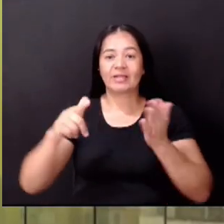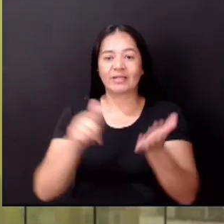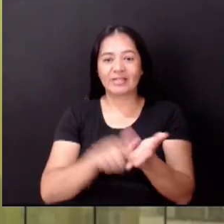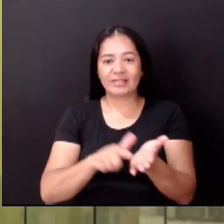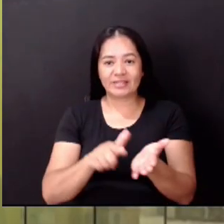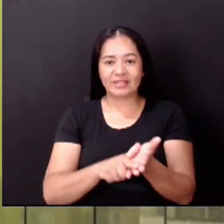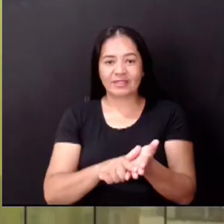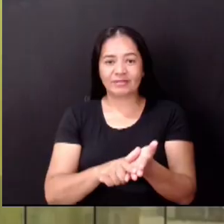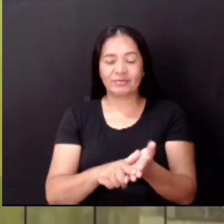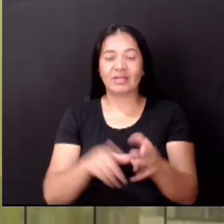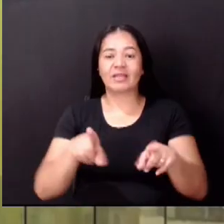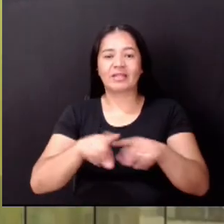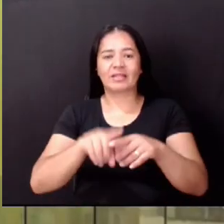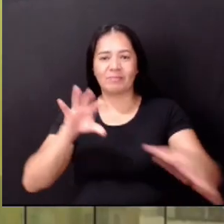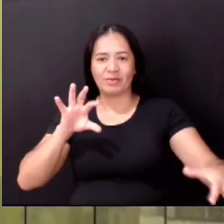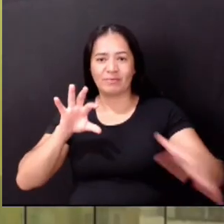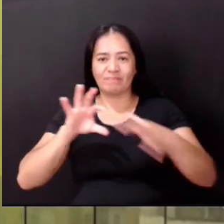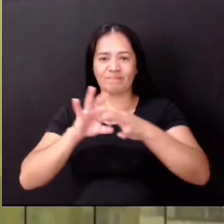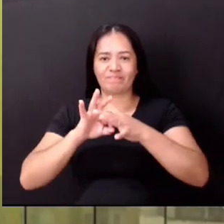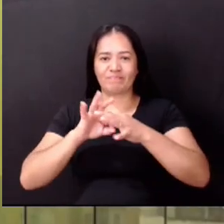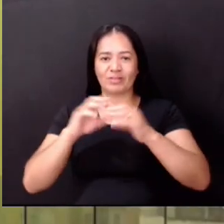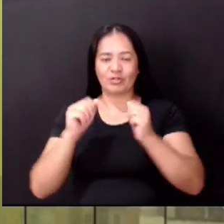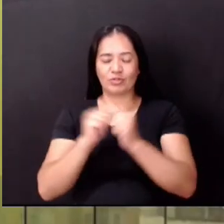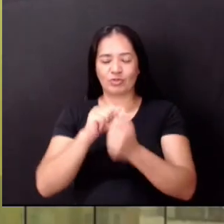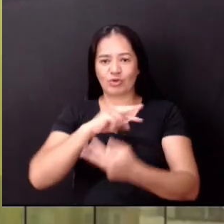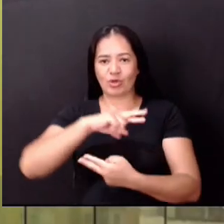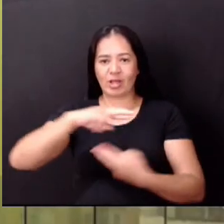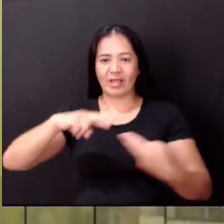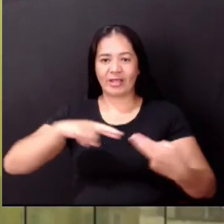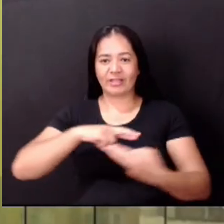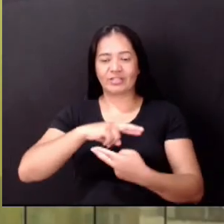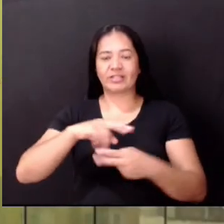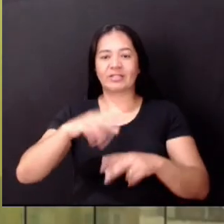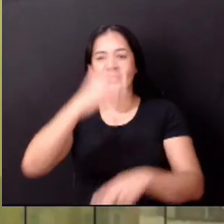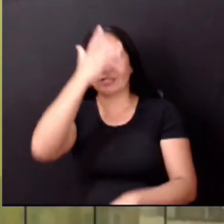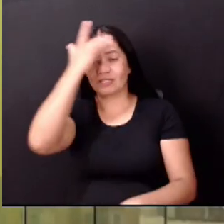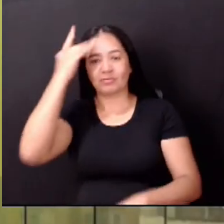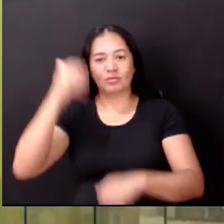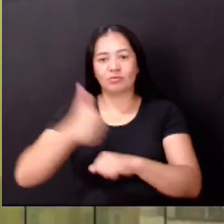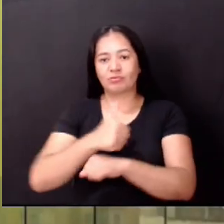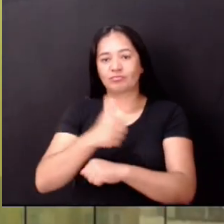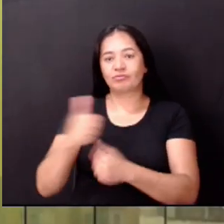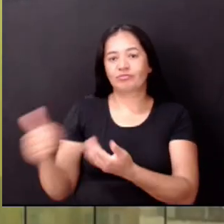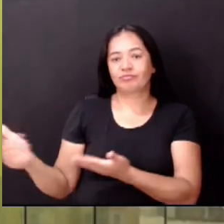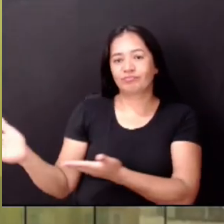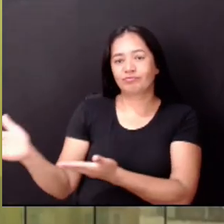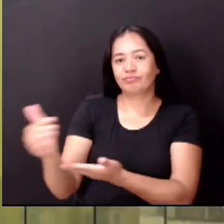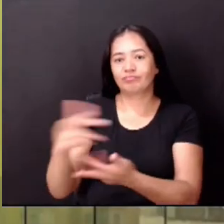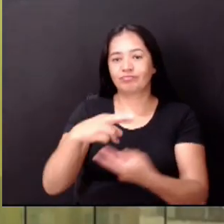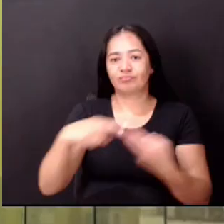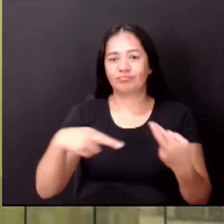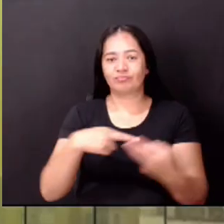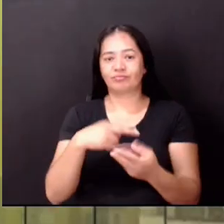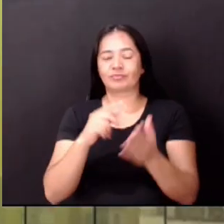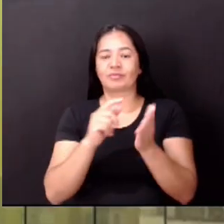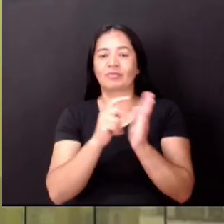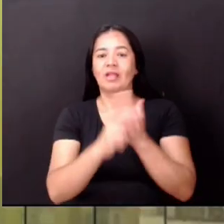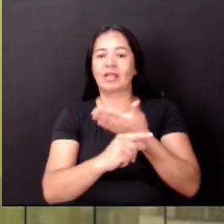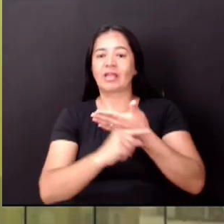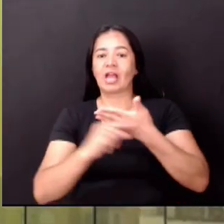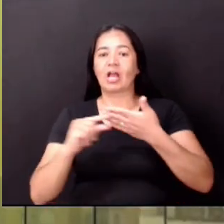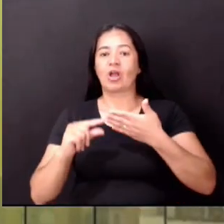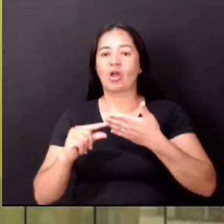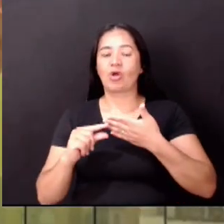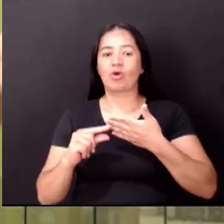a reciclagem de papéis e com os catadores. E quem escreveu esse livro foi a Denise Monson, quem tirou as fotos foi a Cris